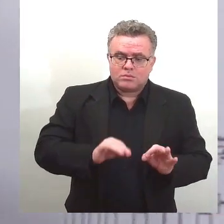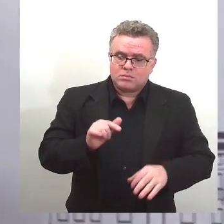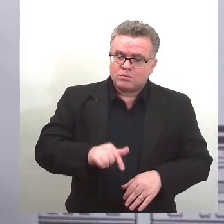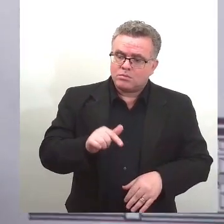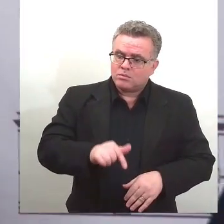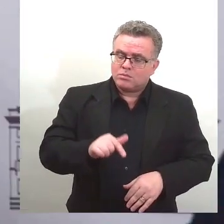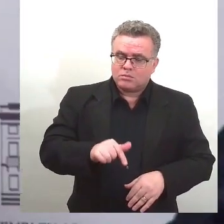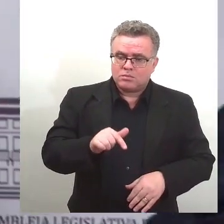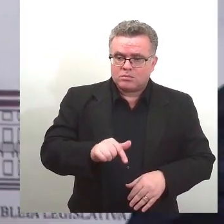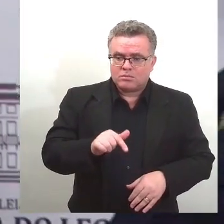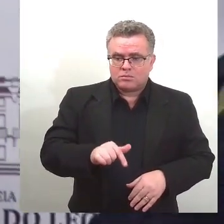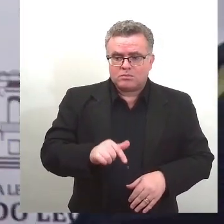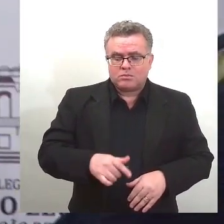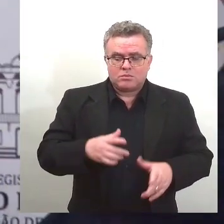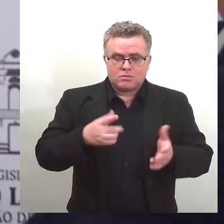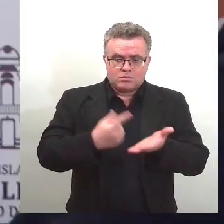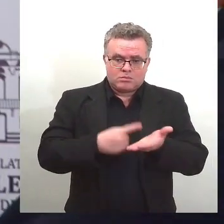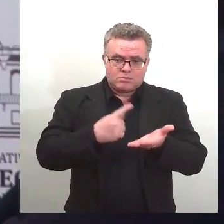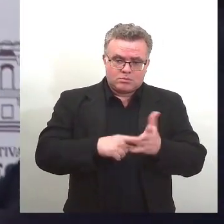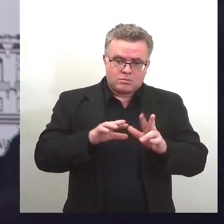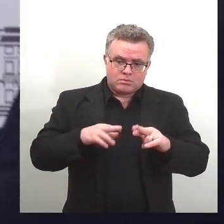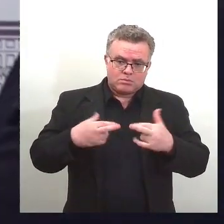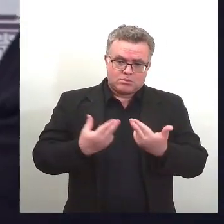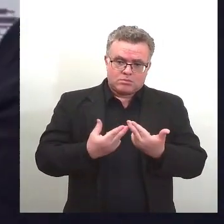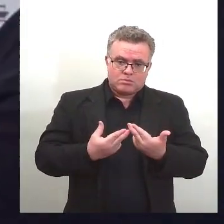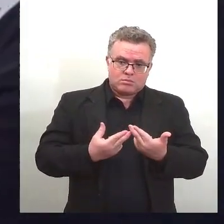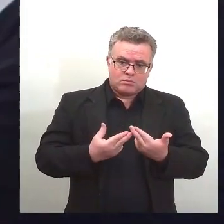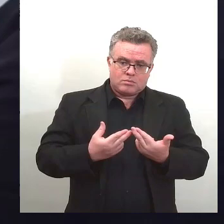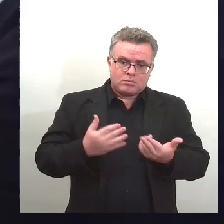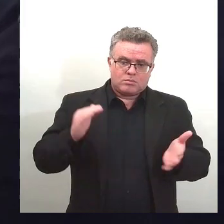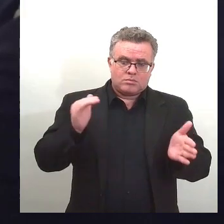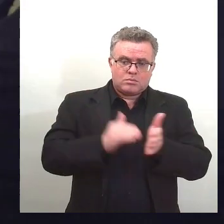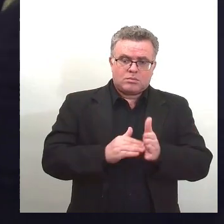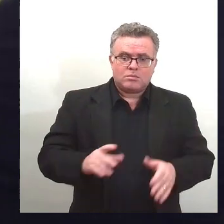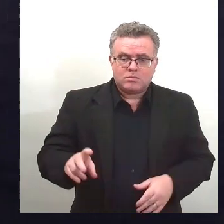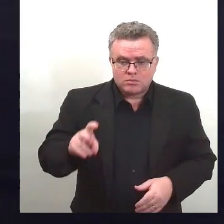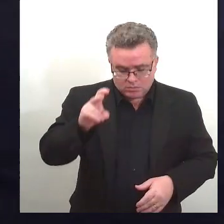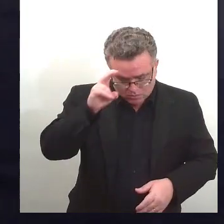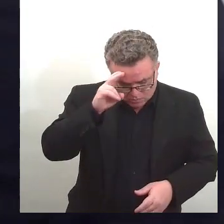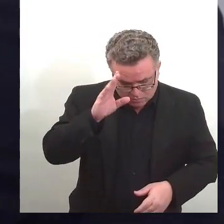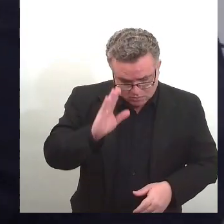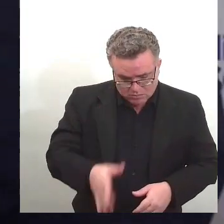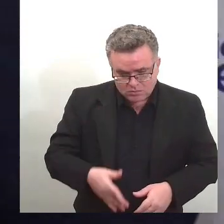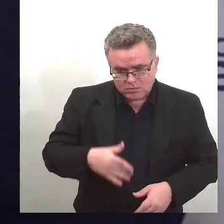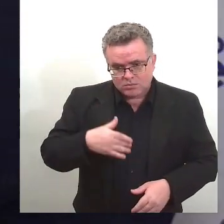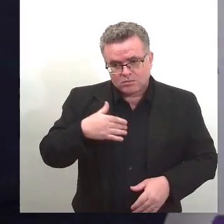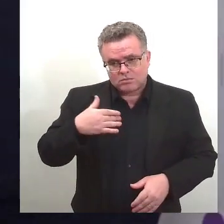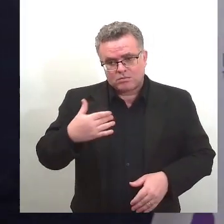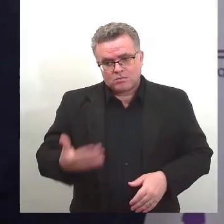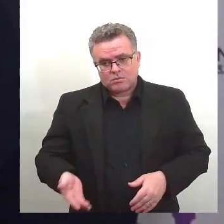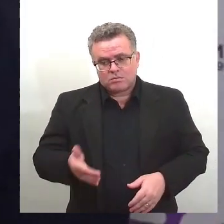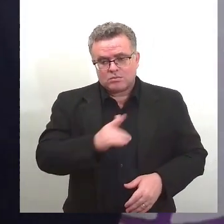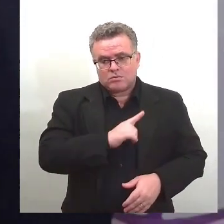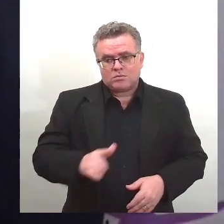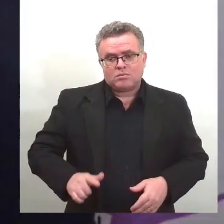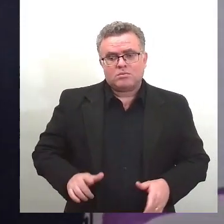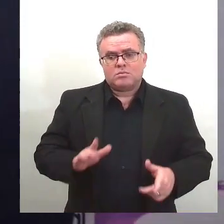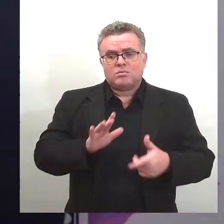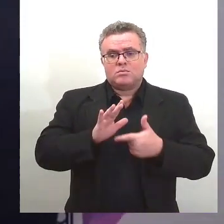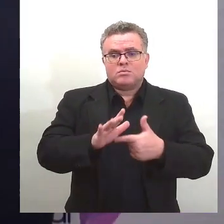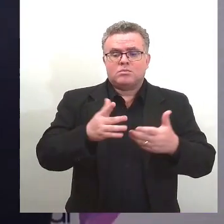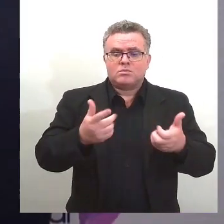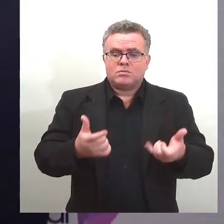essa reunião, que aconteceu na última quinta-feira, né, onde o governador apresentou a proposta de reajuste de 30% do salário